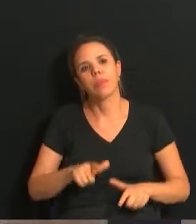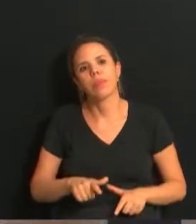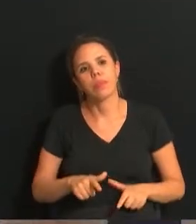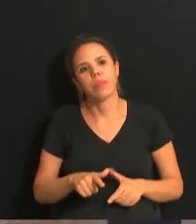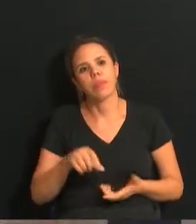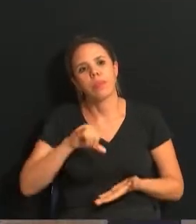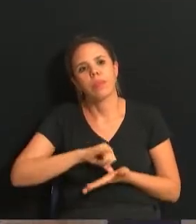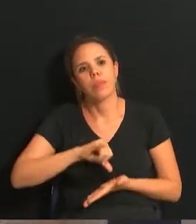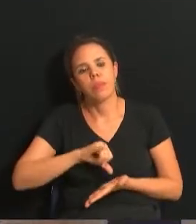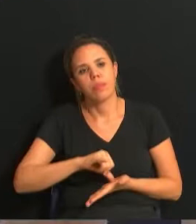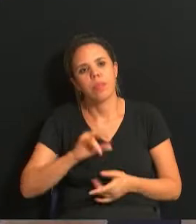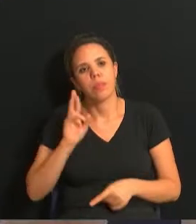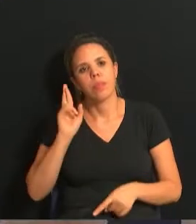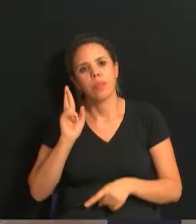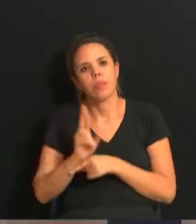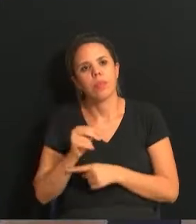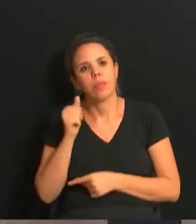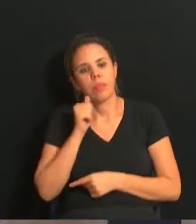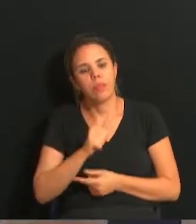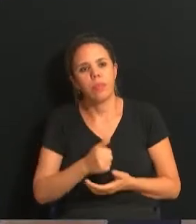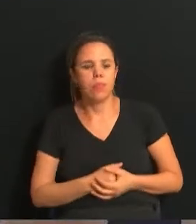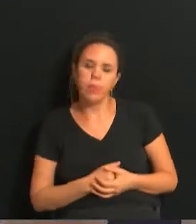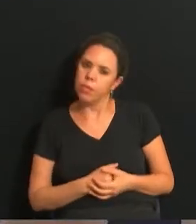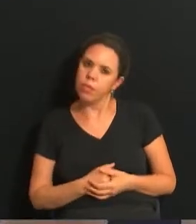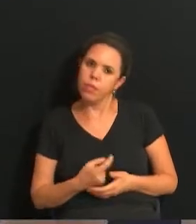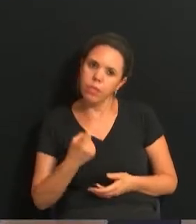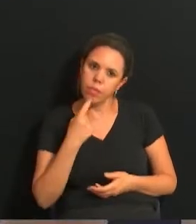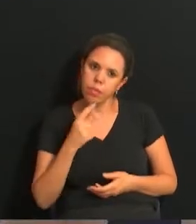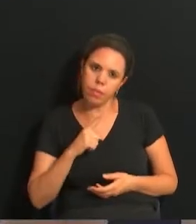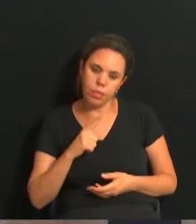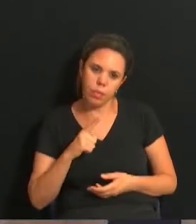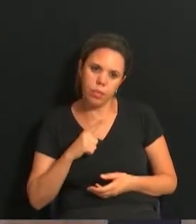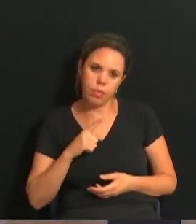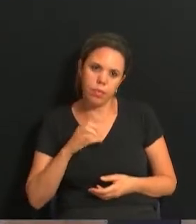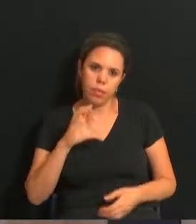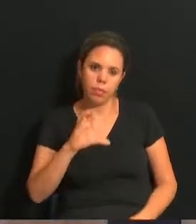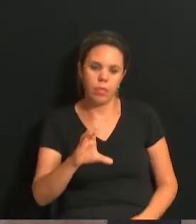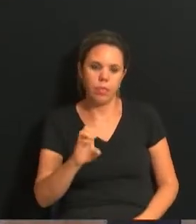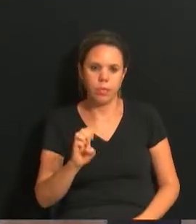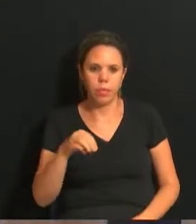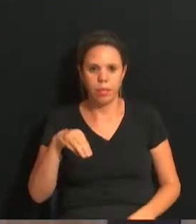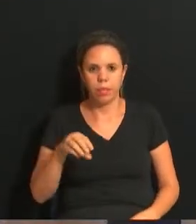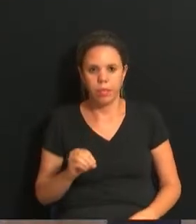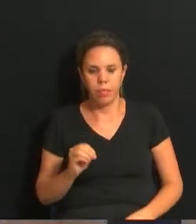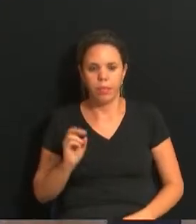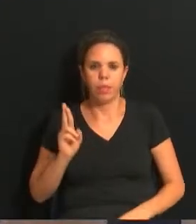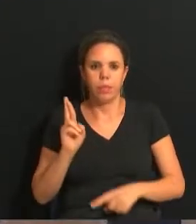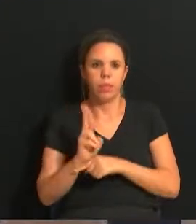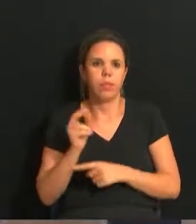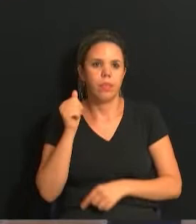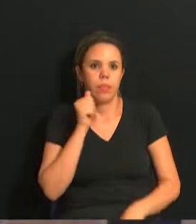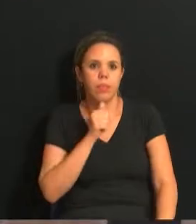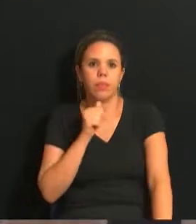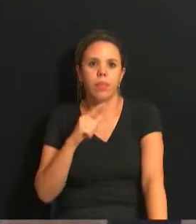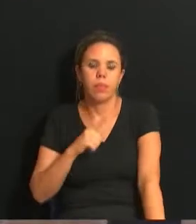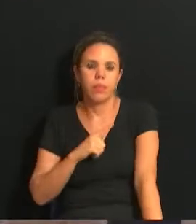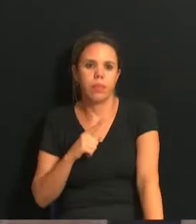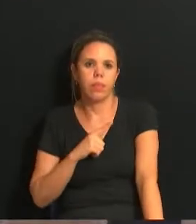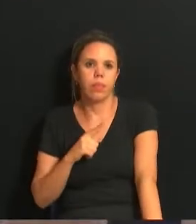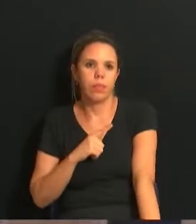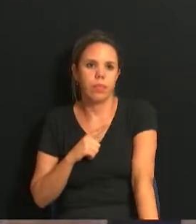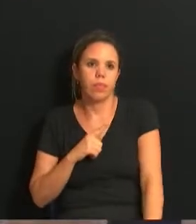Centro de Referência da Mulher. Aqui em Campinas existe o CEAMO, o Centro de Referência da Mulher, que